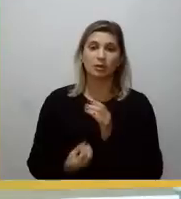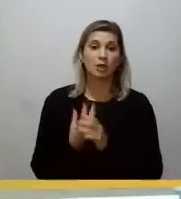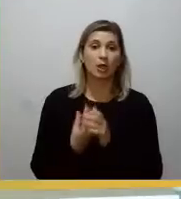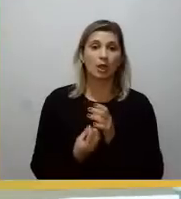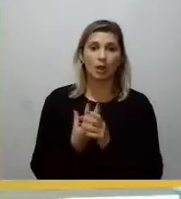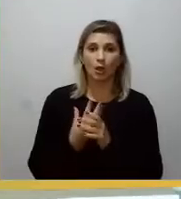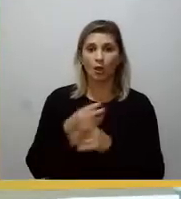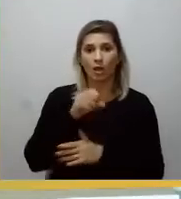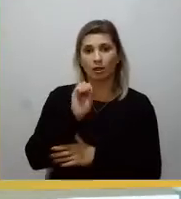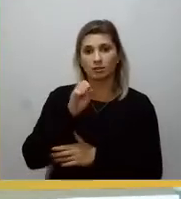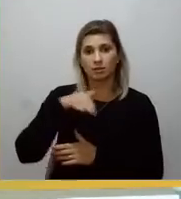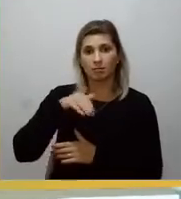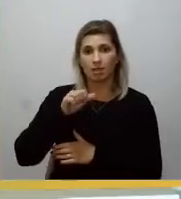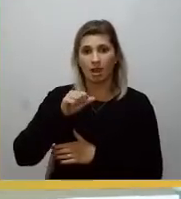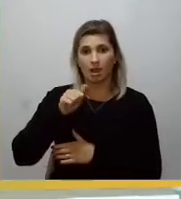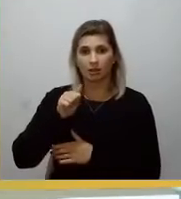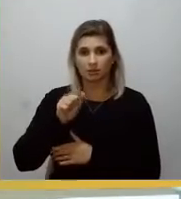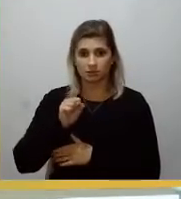de 2003.